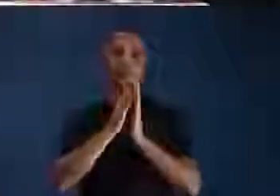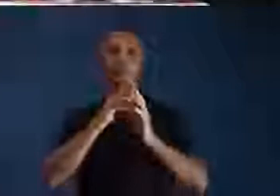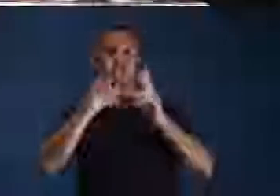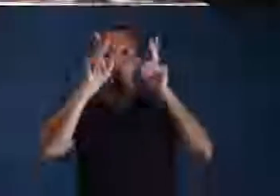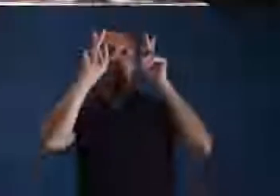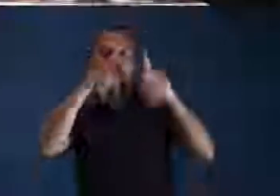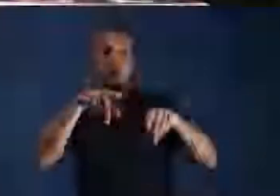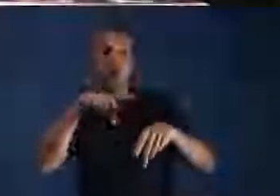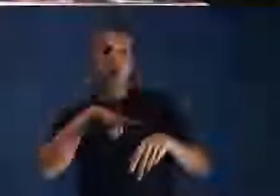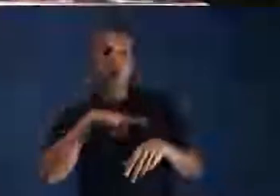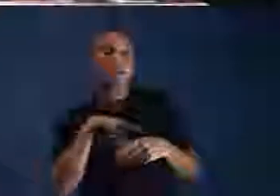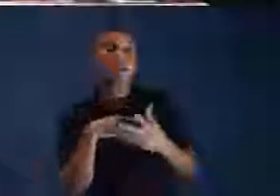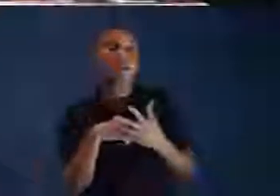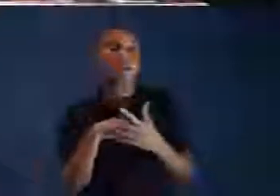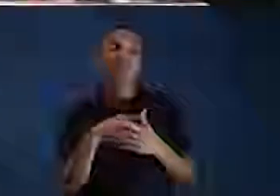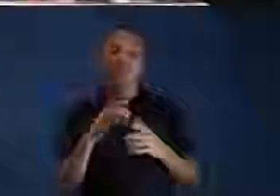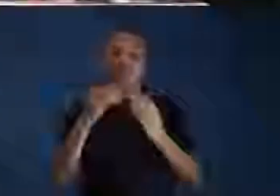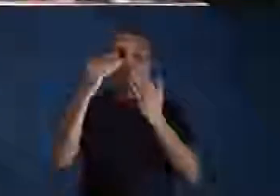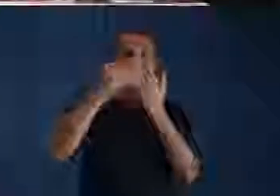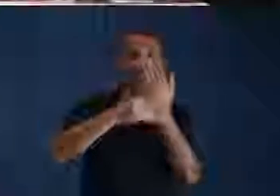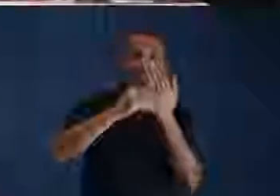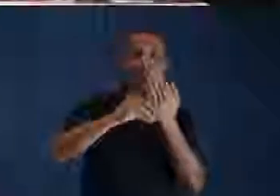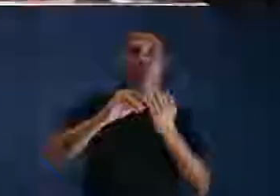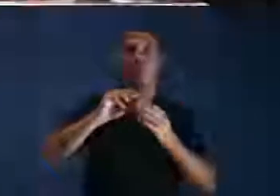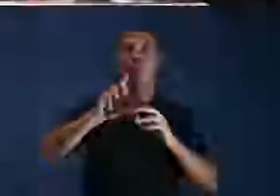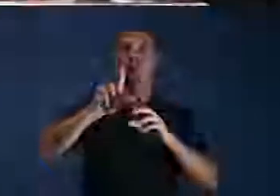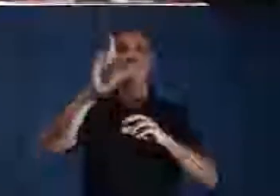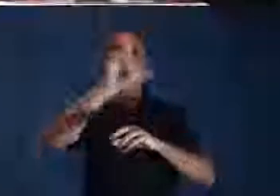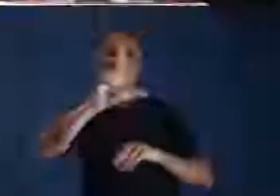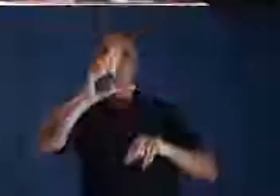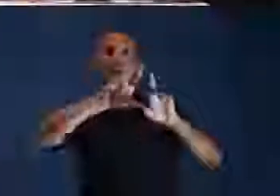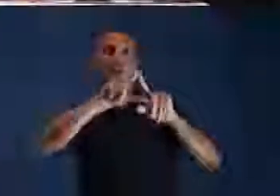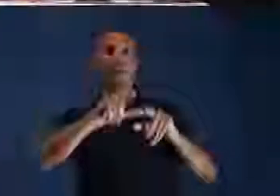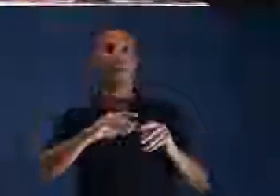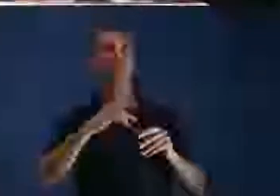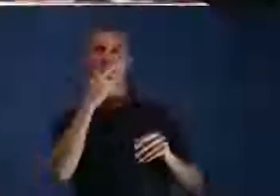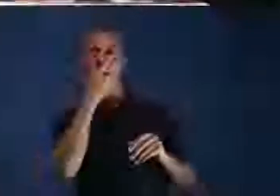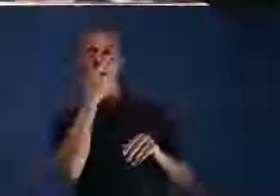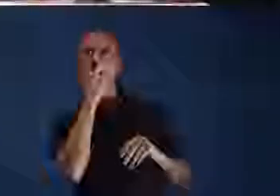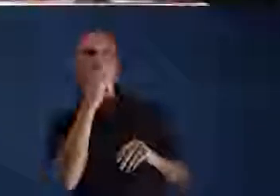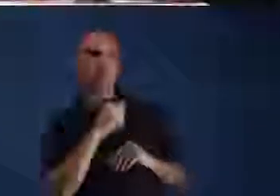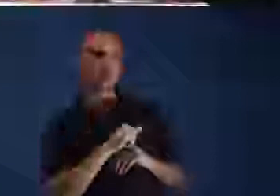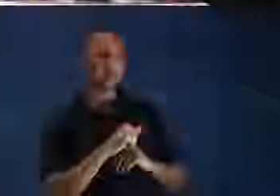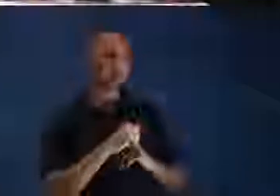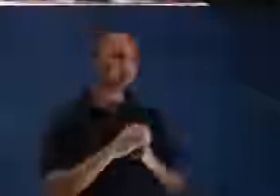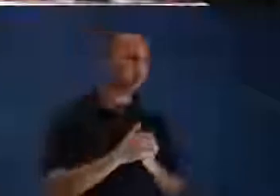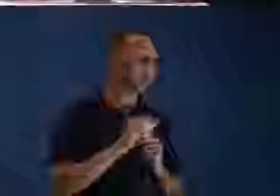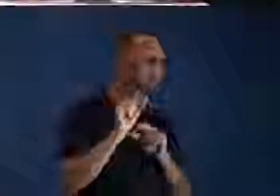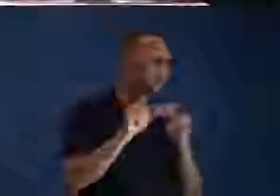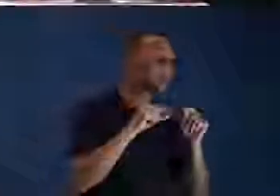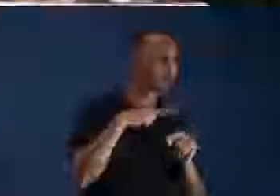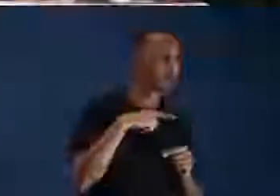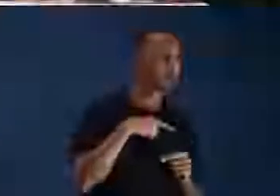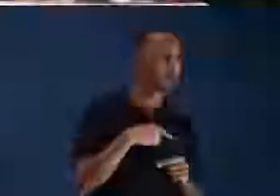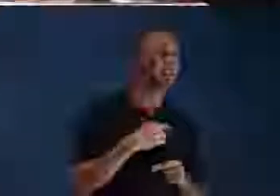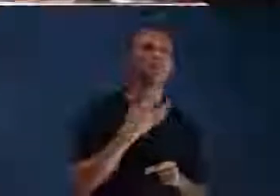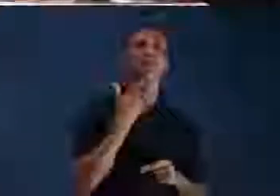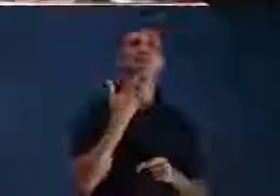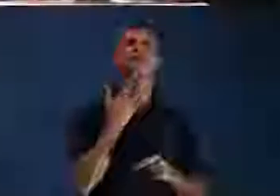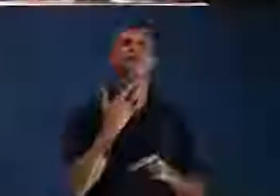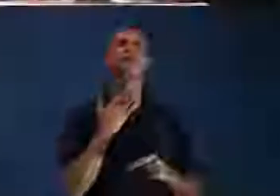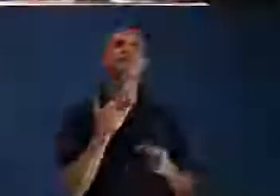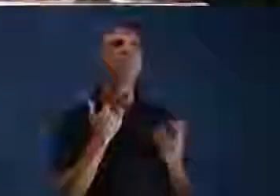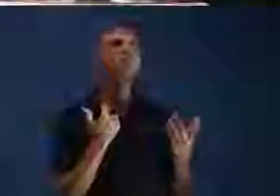na literatura aponta para o mascaramento e a simulação de uma falta essencial, fruto do desejo